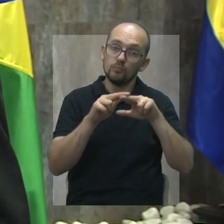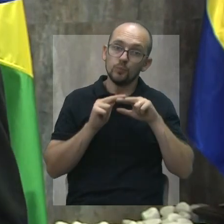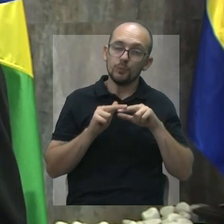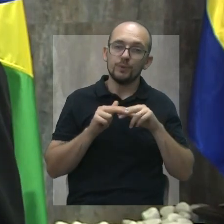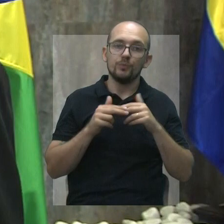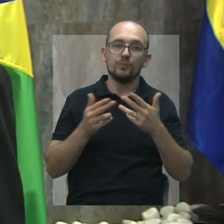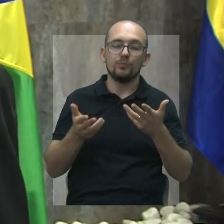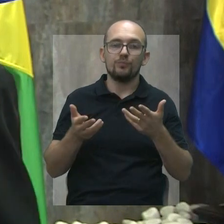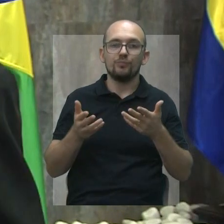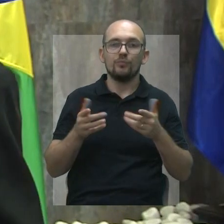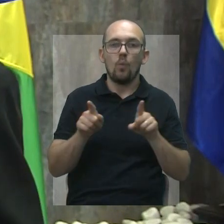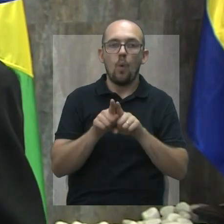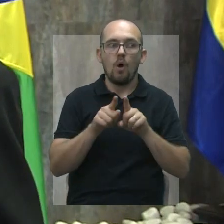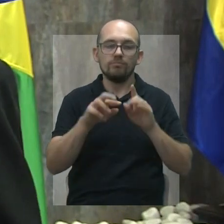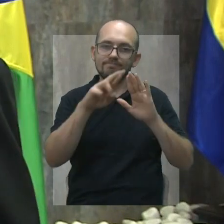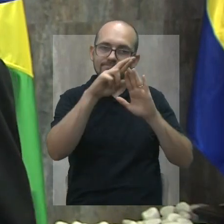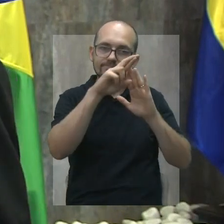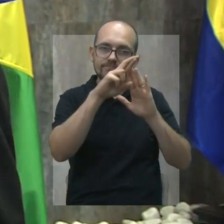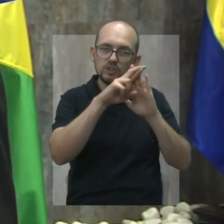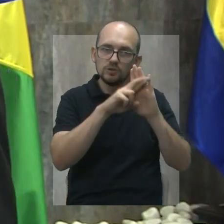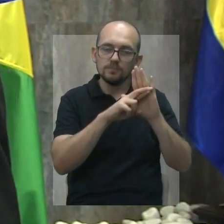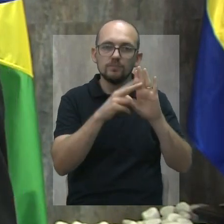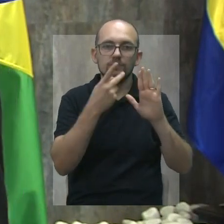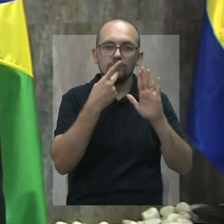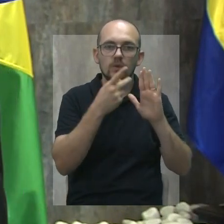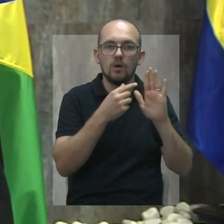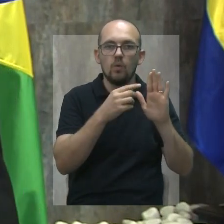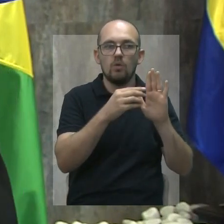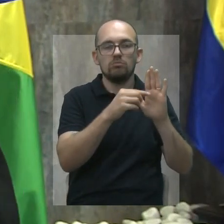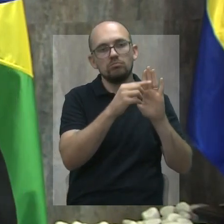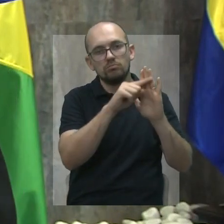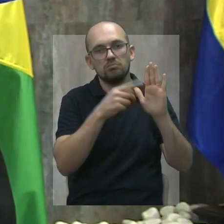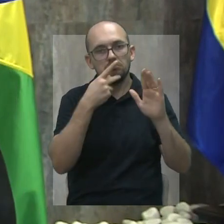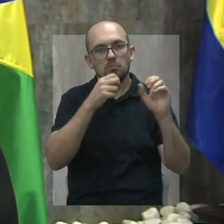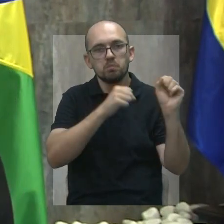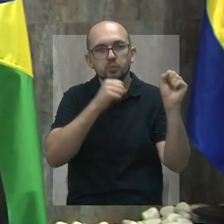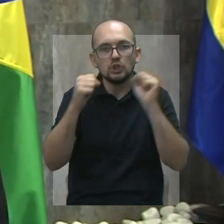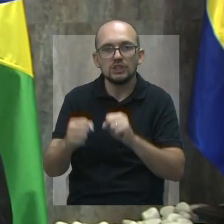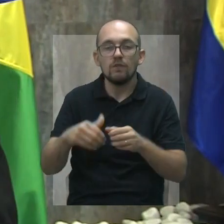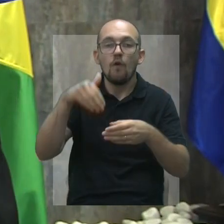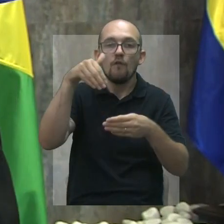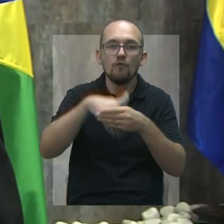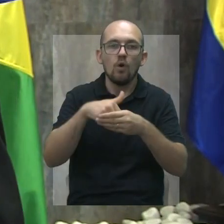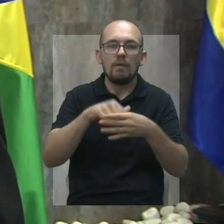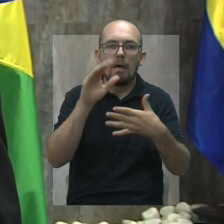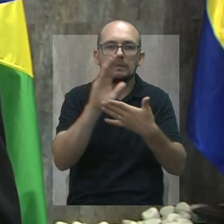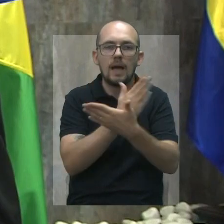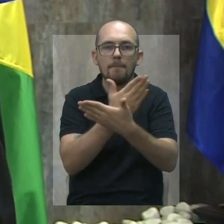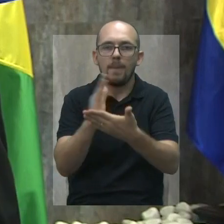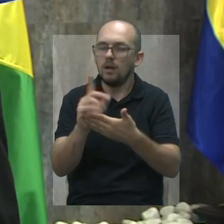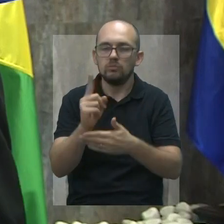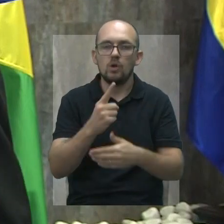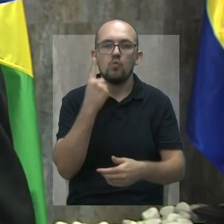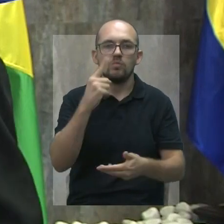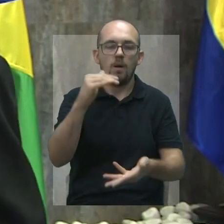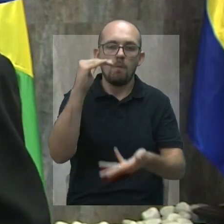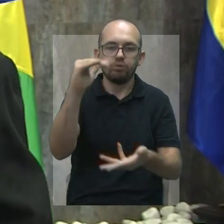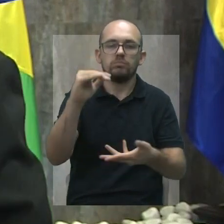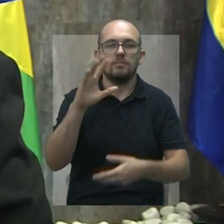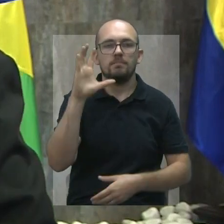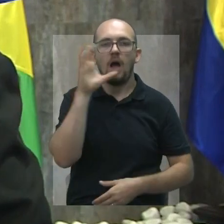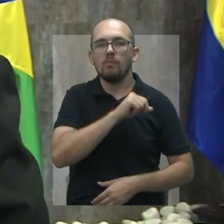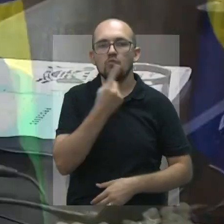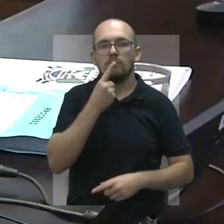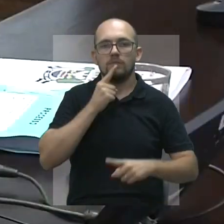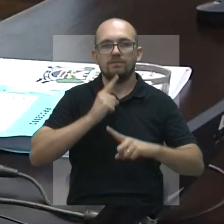elas são regimentalmente orientadas e possíveis que sejam votadas dessa forma, trazendo uma maior agilidade aí